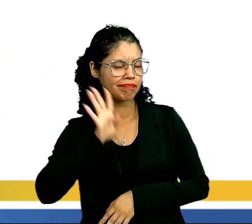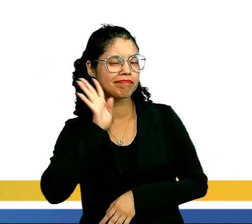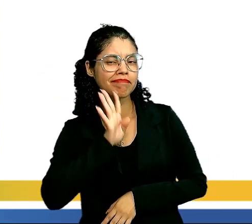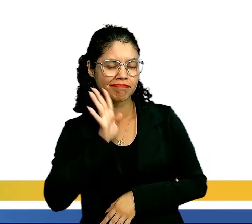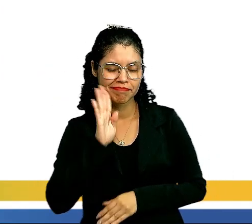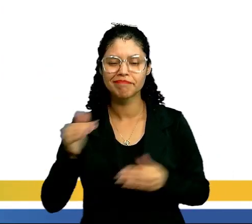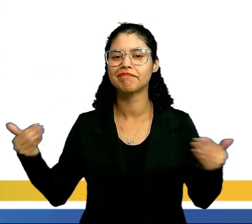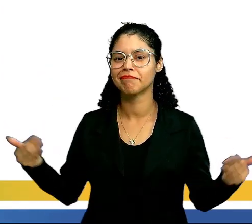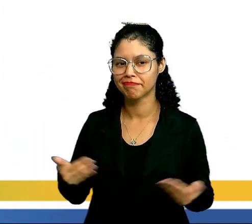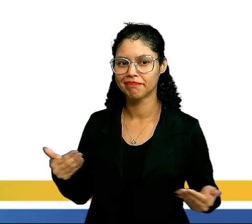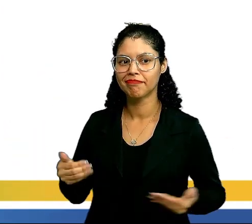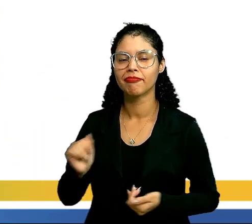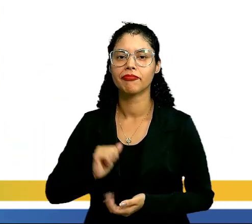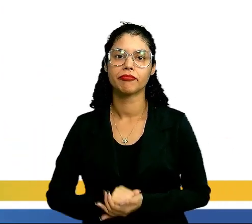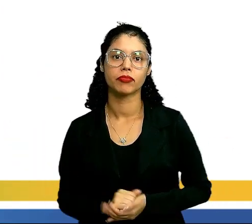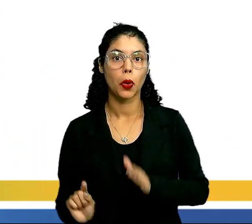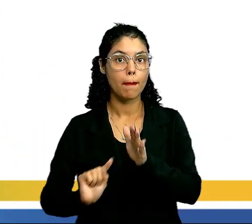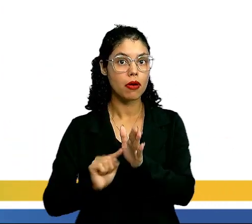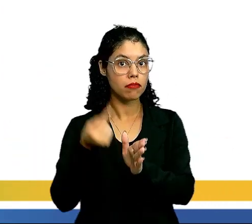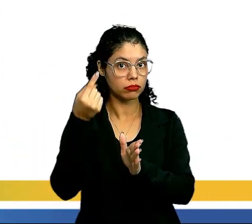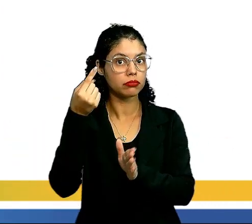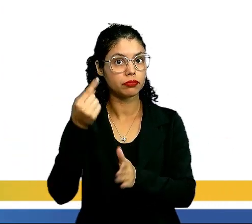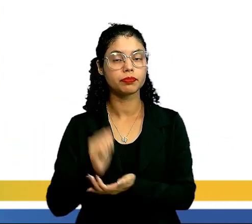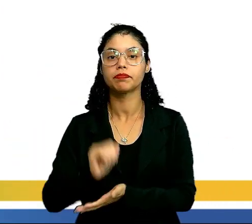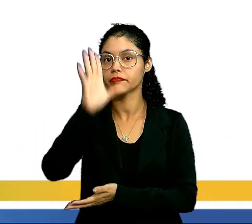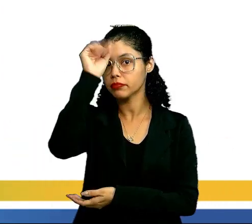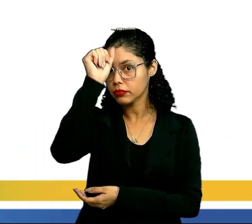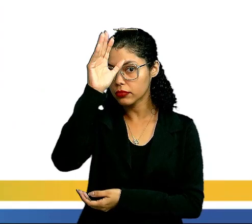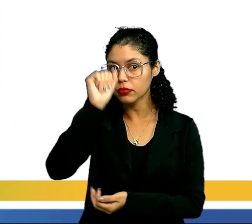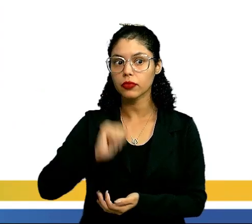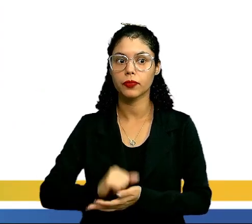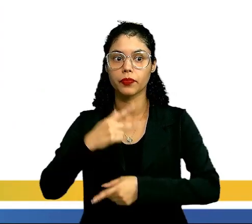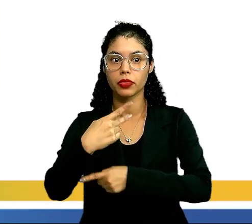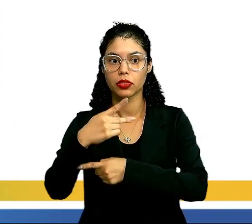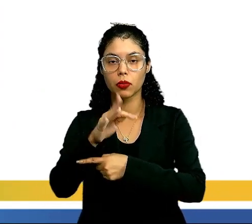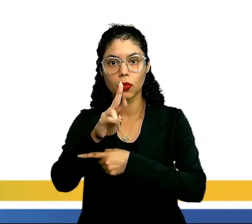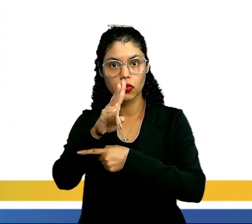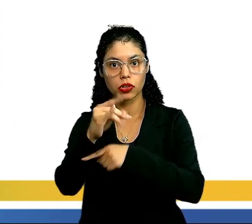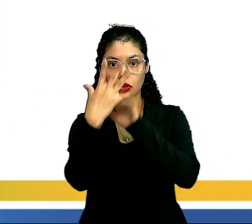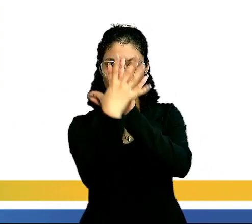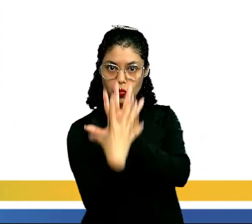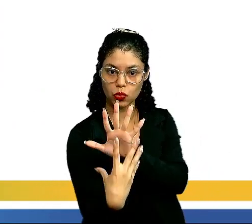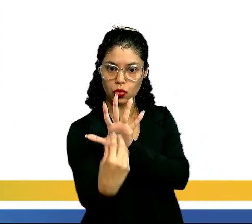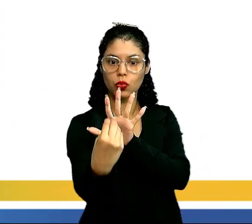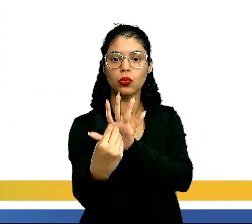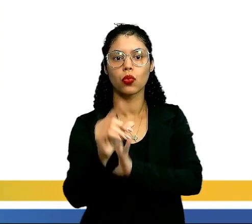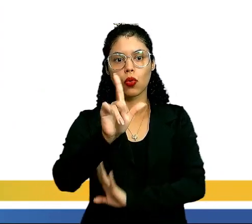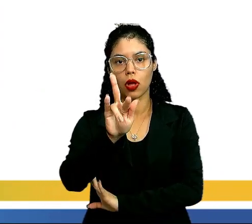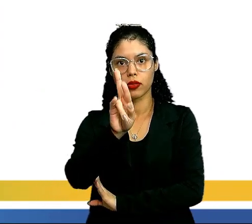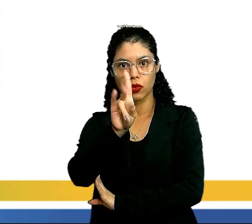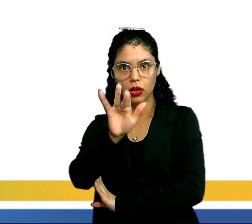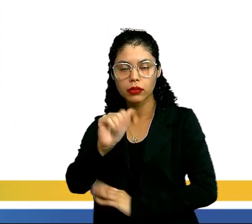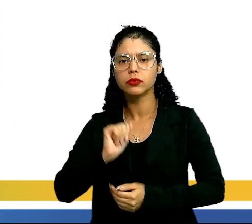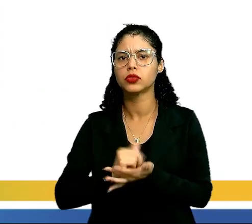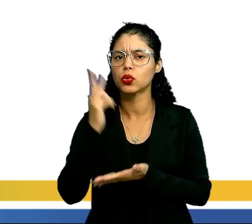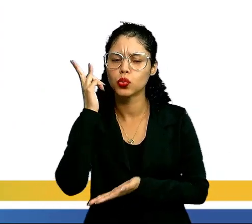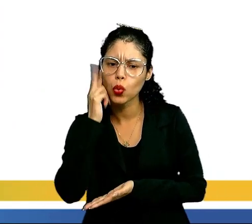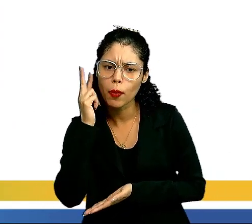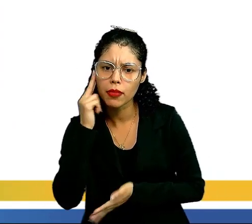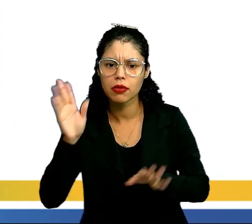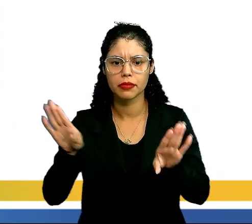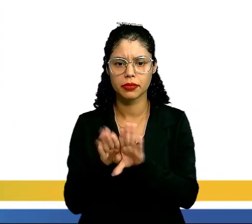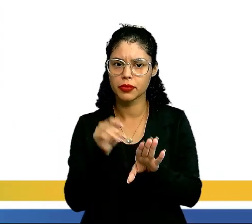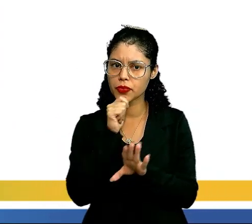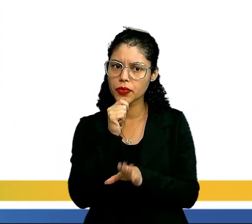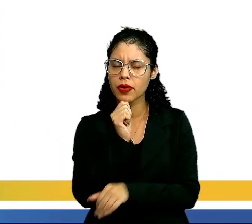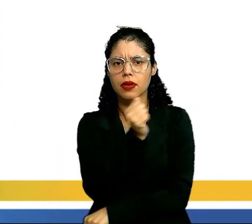a cartografia. Primeiro, a gente vai aprender sobre projeções cartográficas. É muito comum